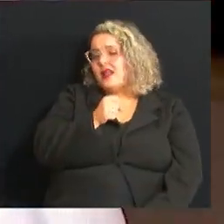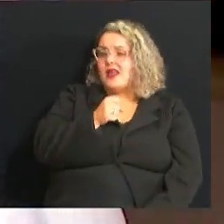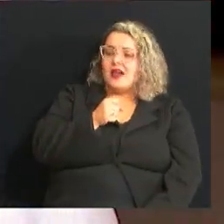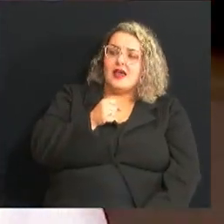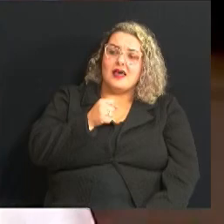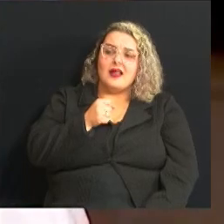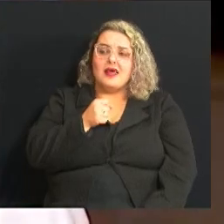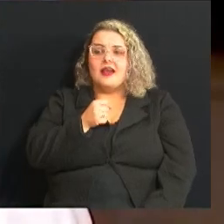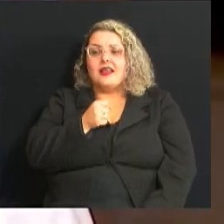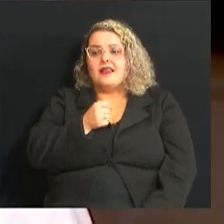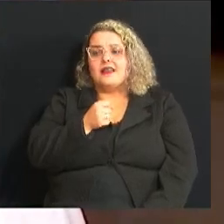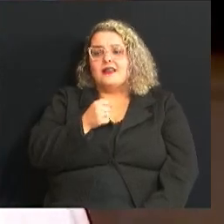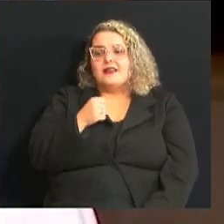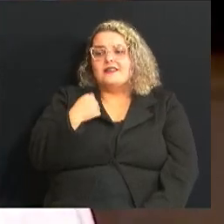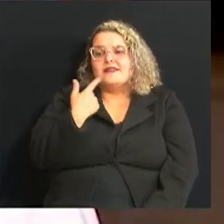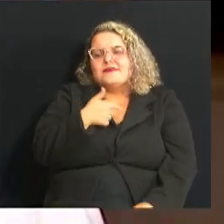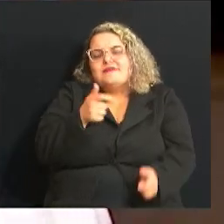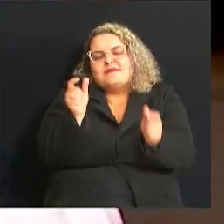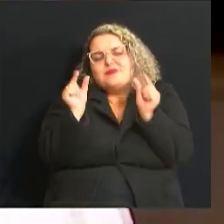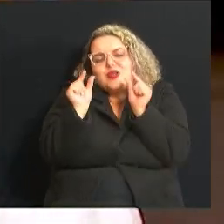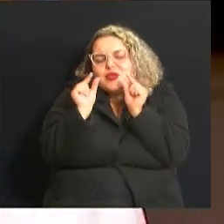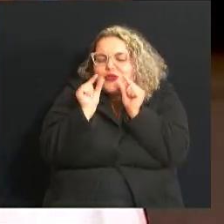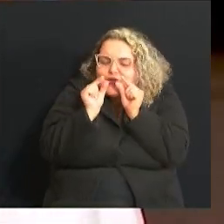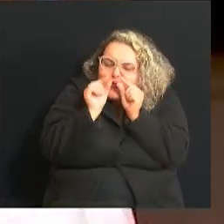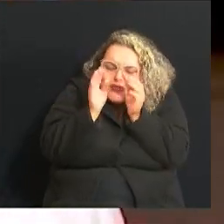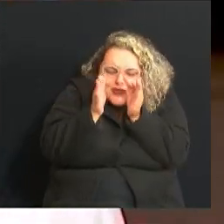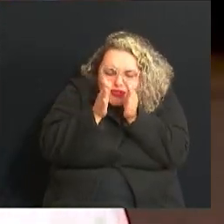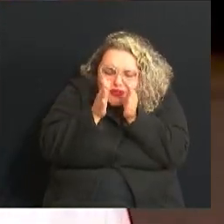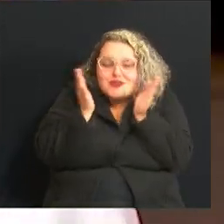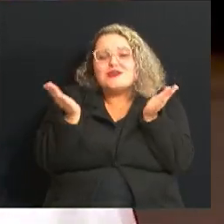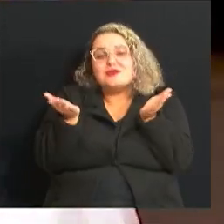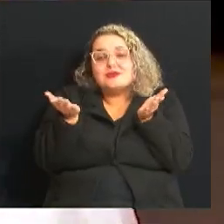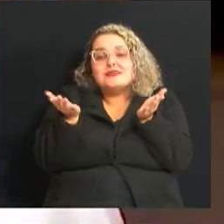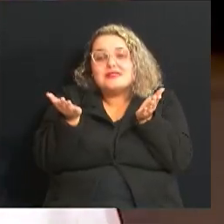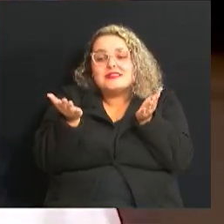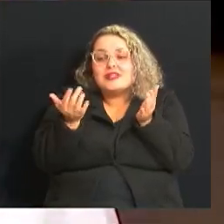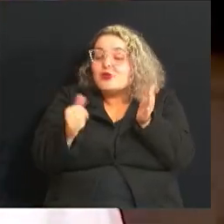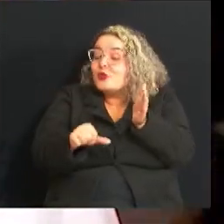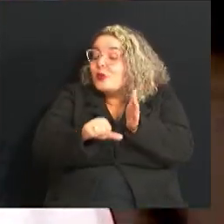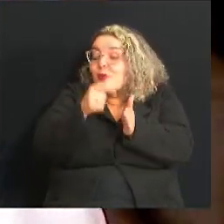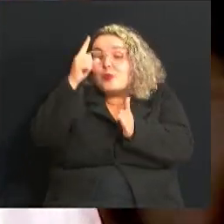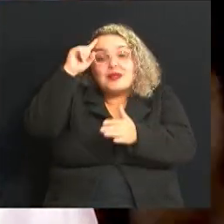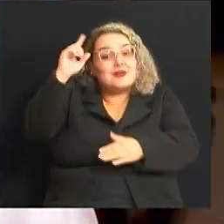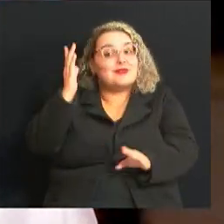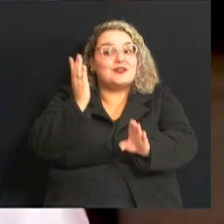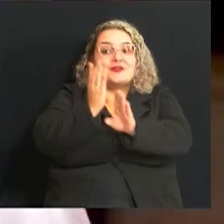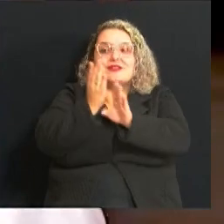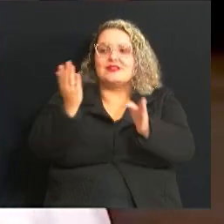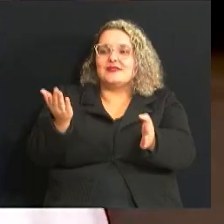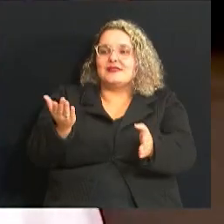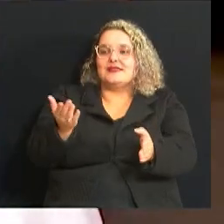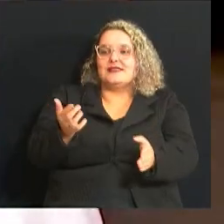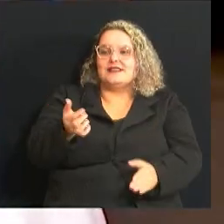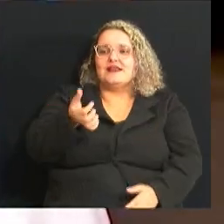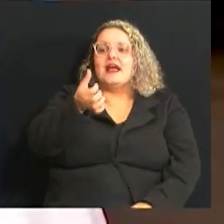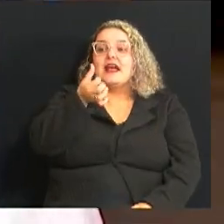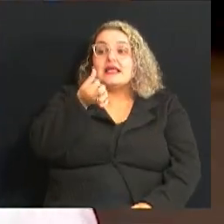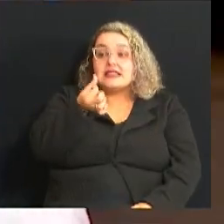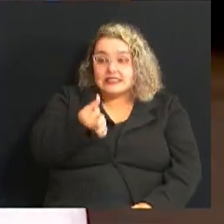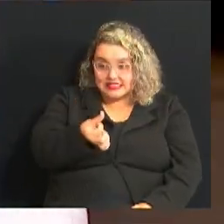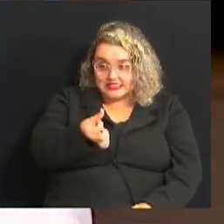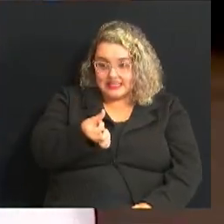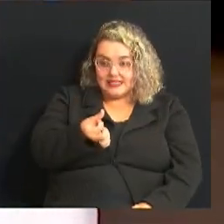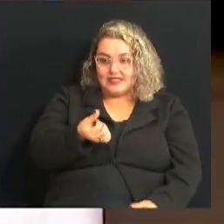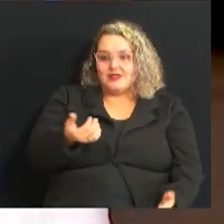tão pequenininho, nós começamos no primeiro dia de encontro, éramos em 6.